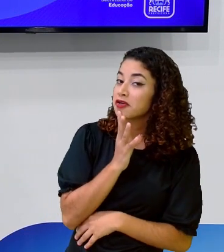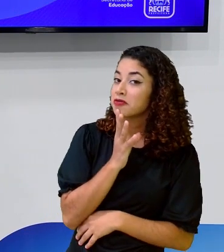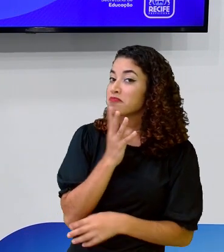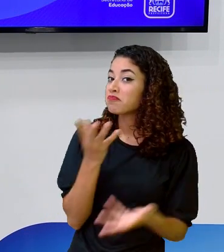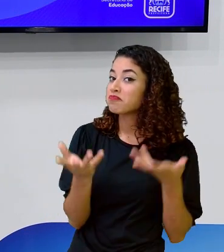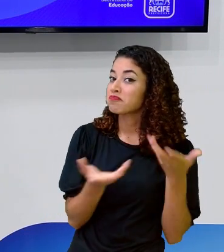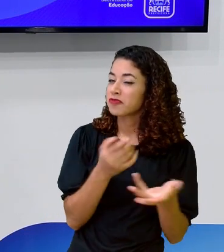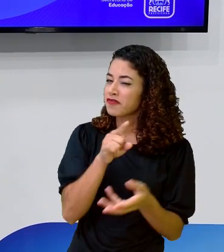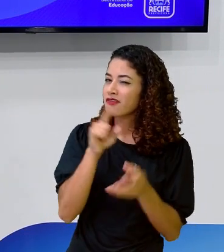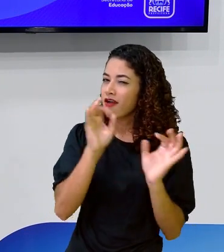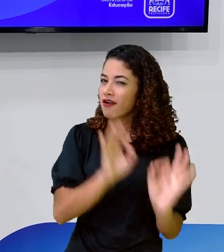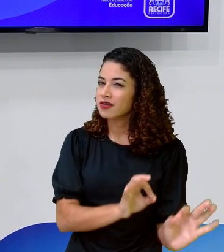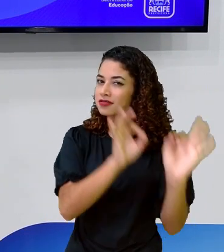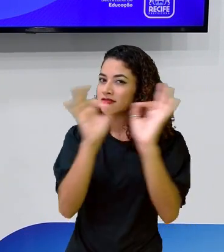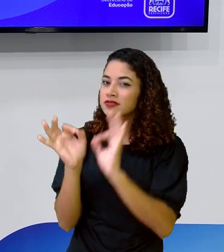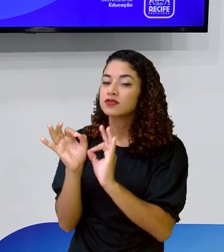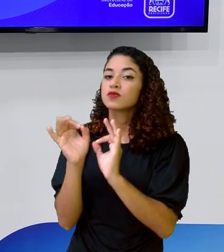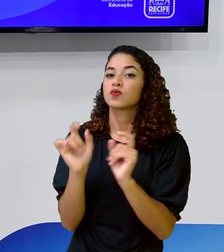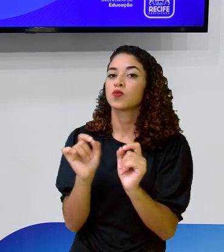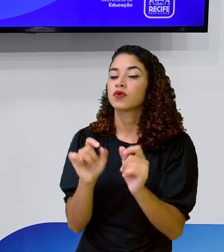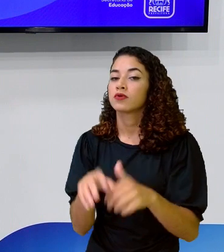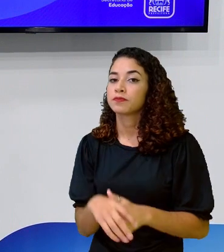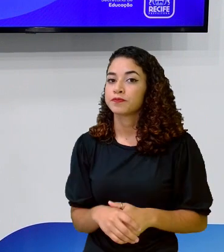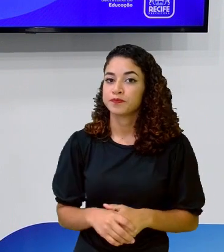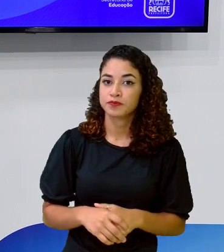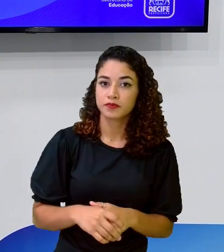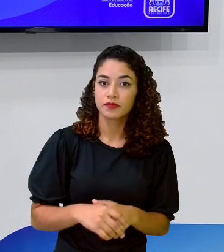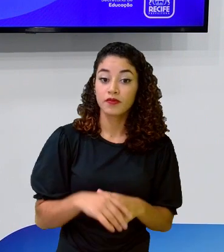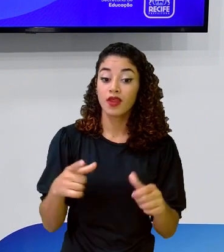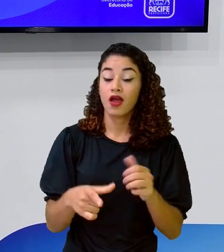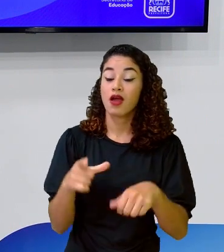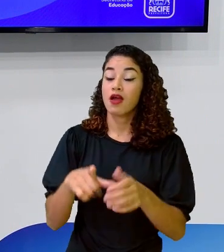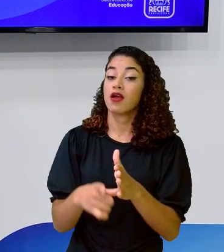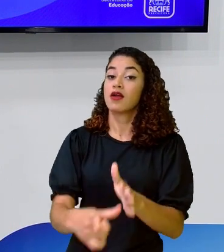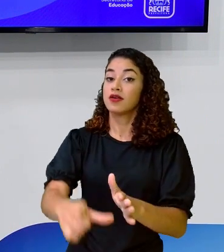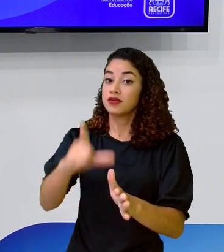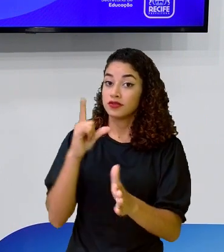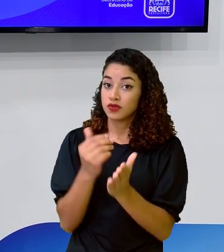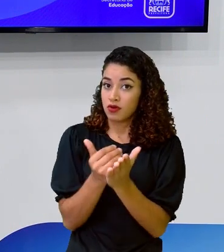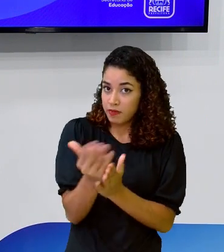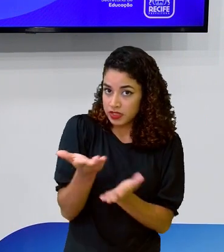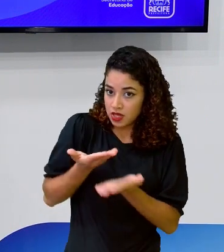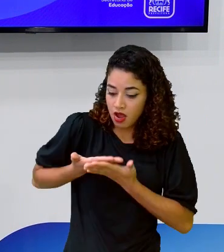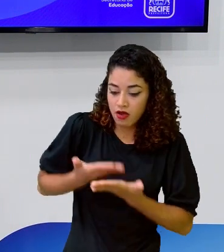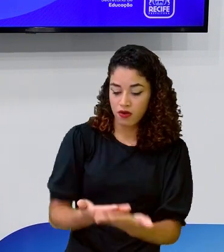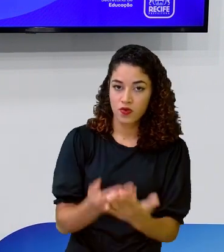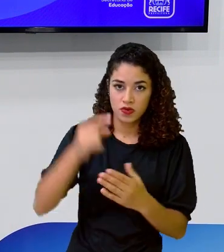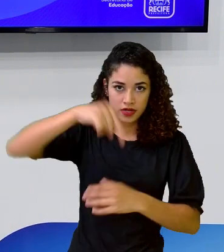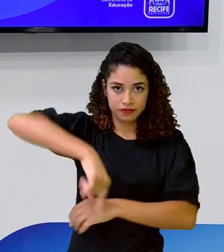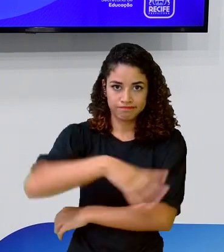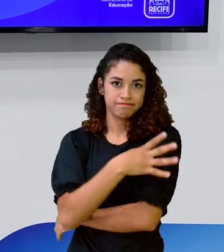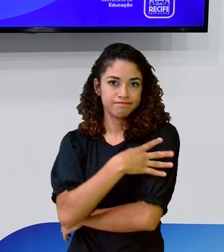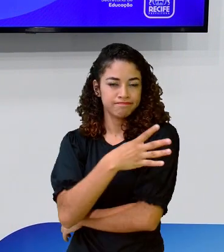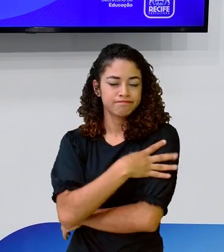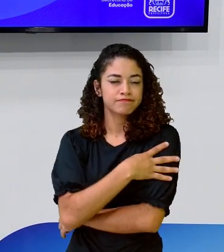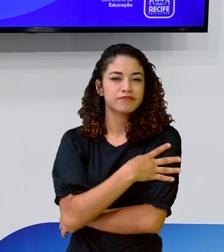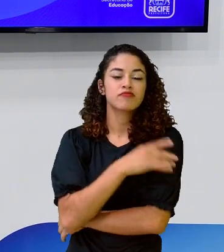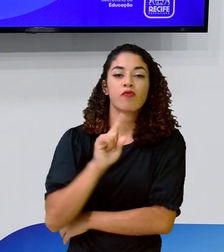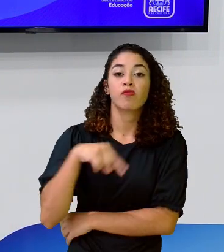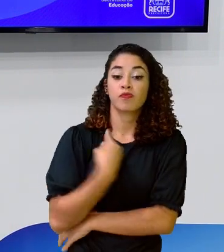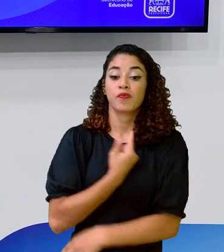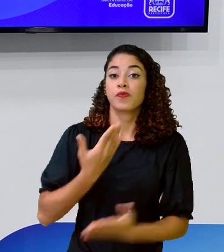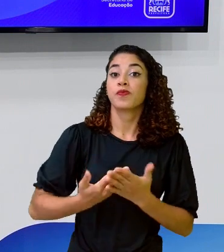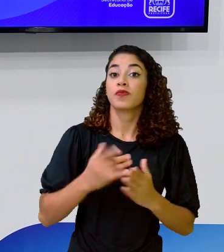Vocês assistiram aí na chamada, daqui antes de começar as nossas aulas aqui do quarto ano, nossas